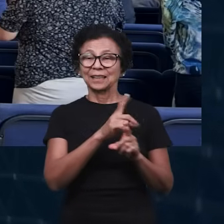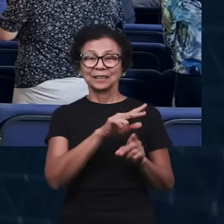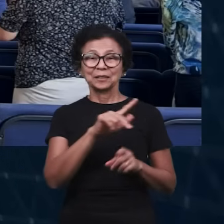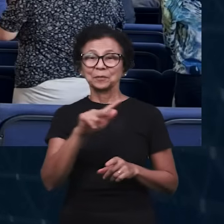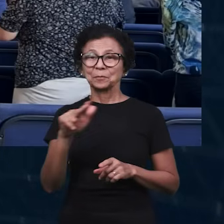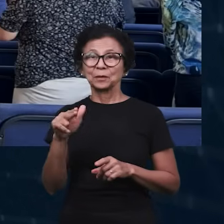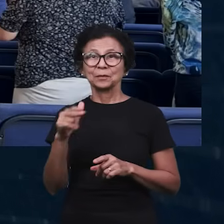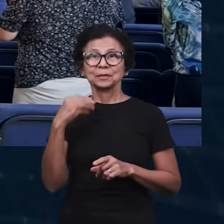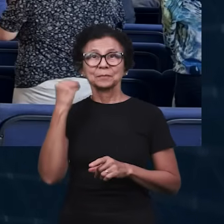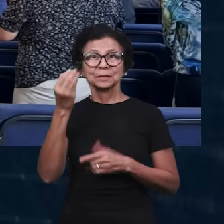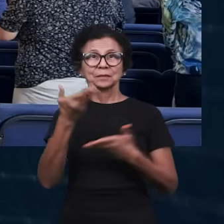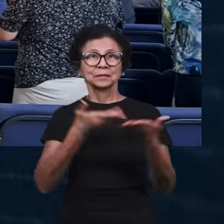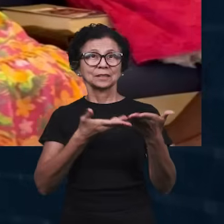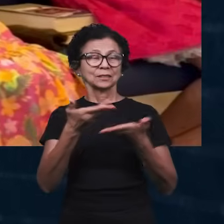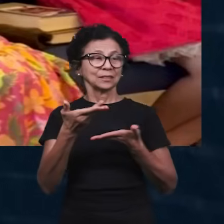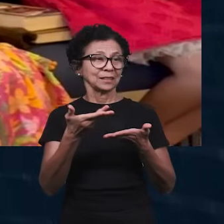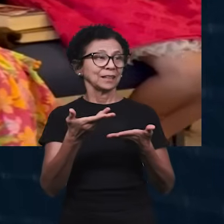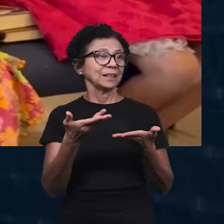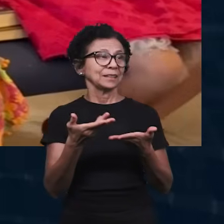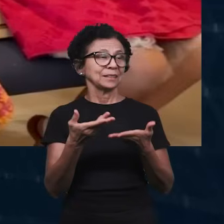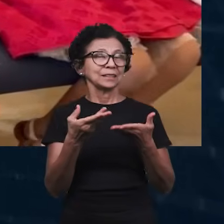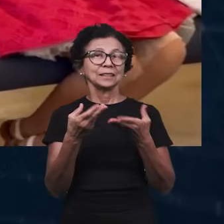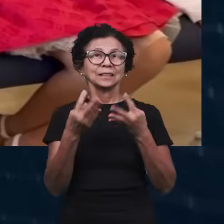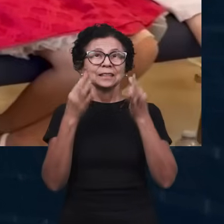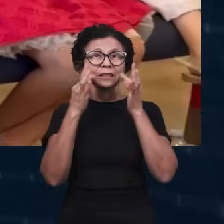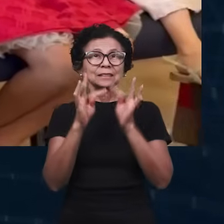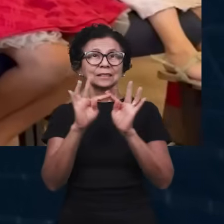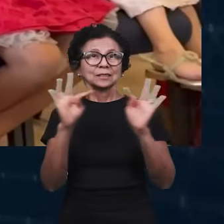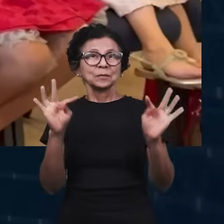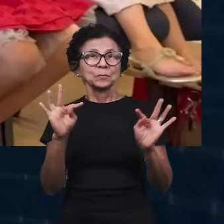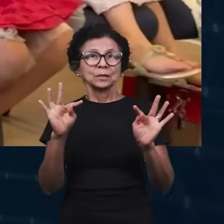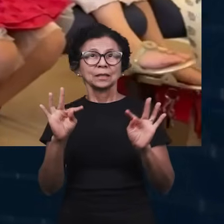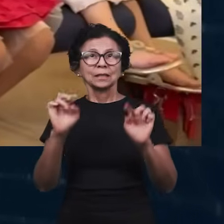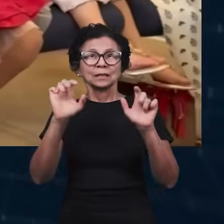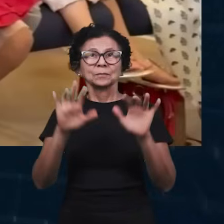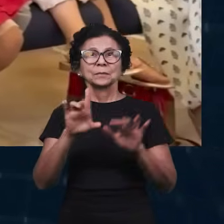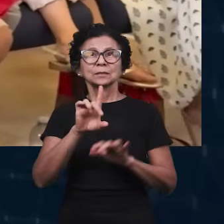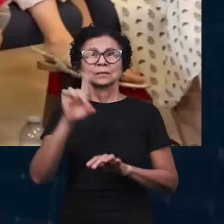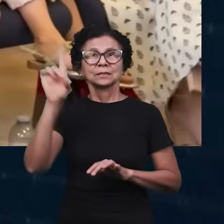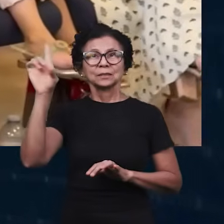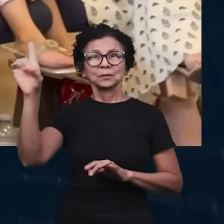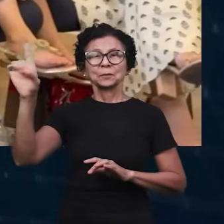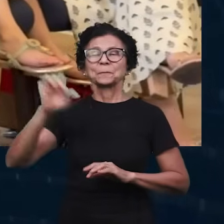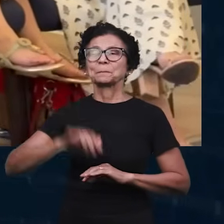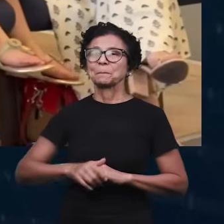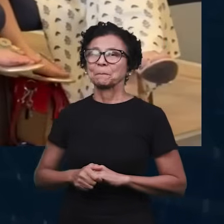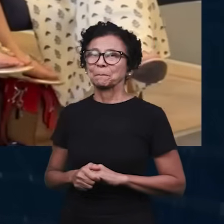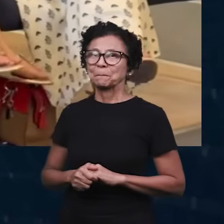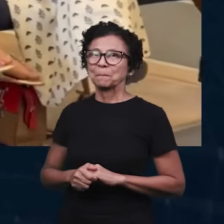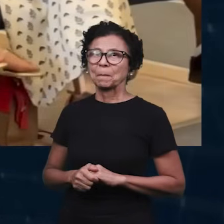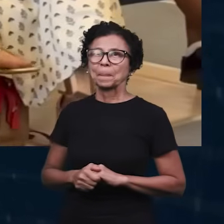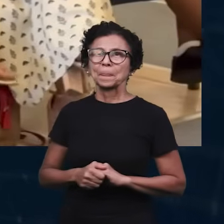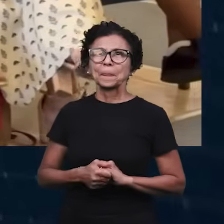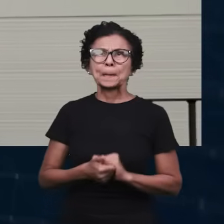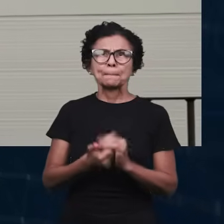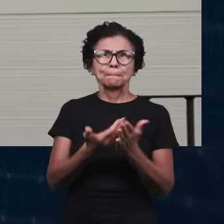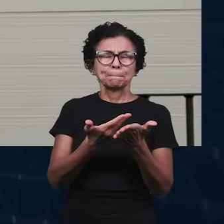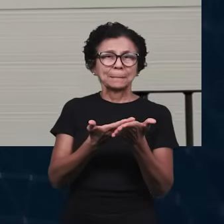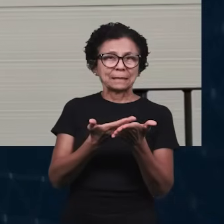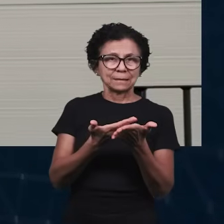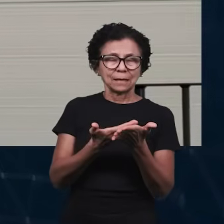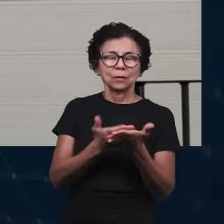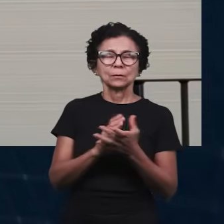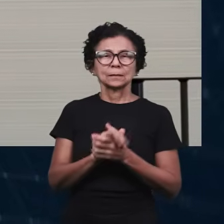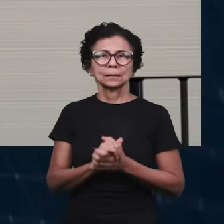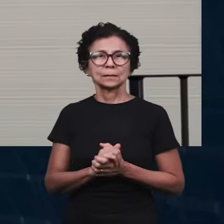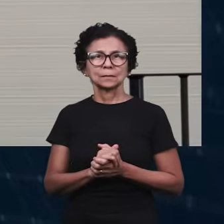compartilhar experiências e testemunhar o agir de Deus tornou cada momento ainda mais especial. As